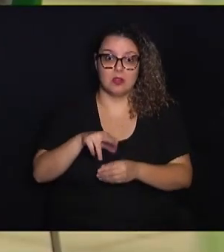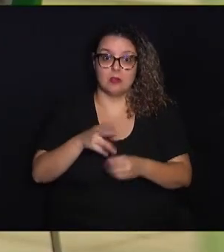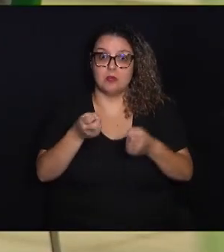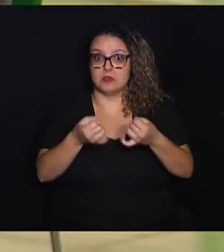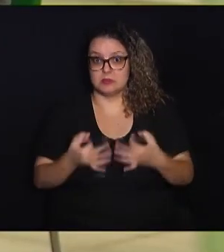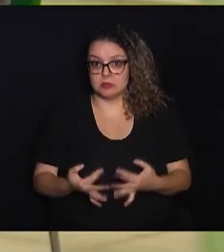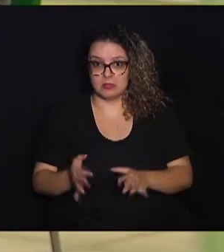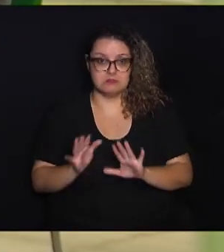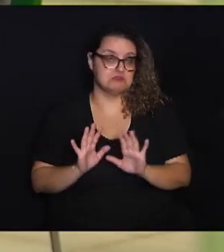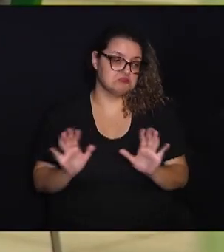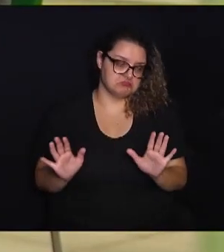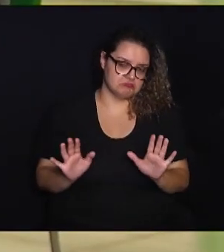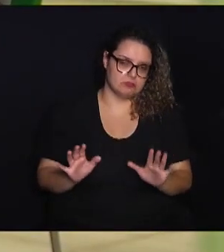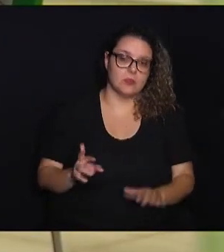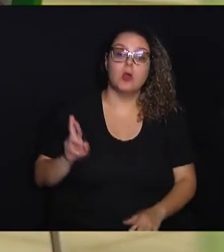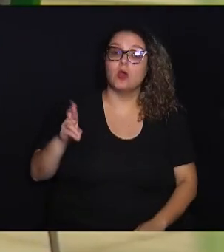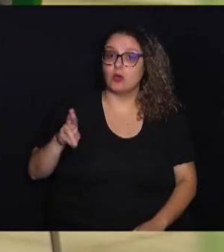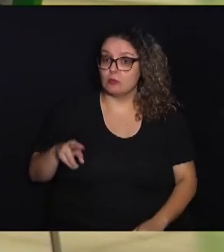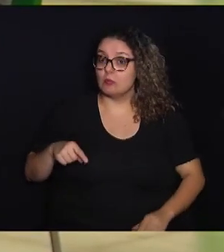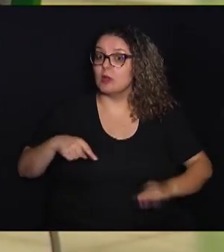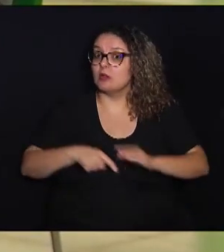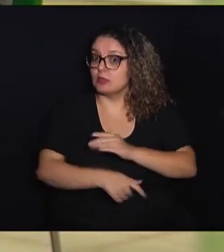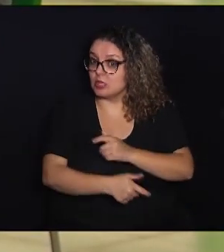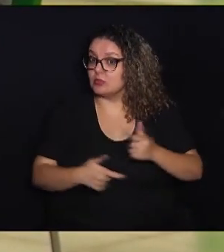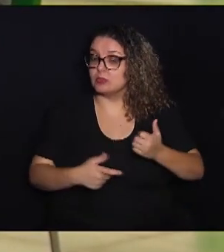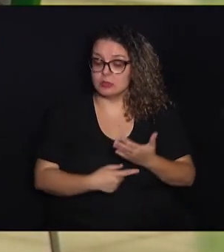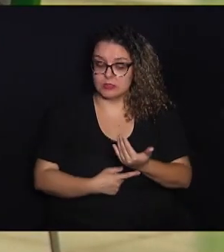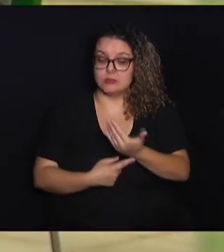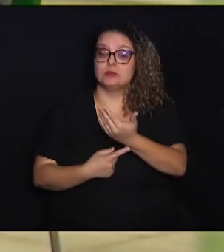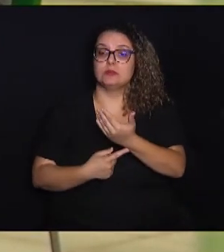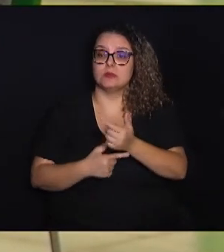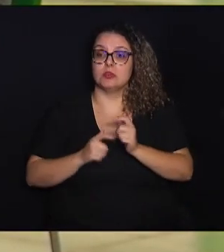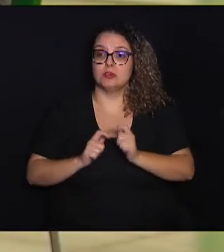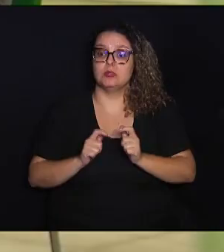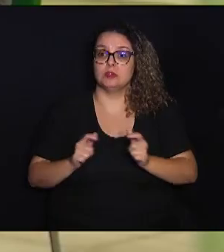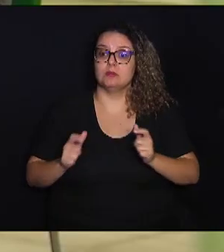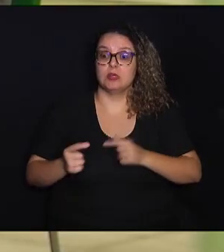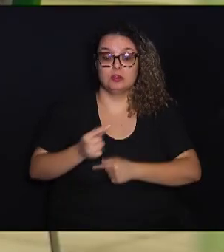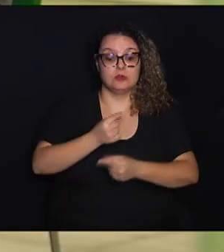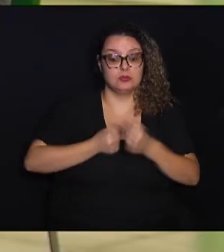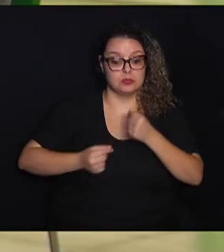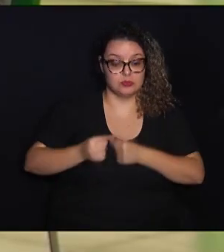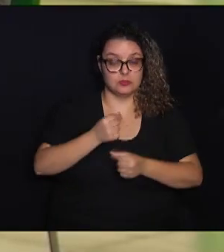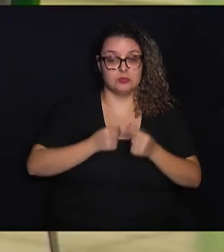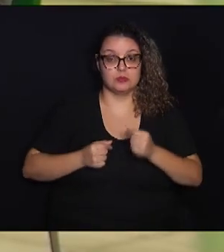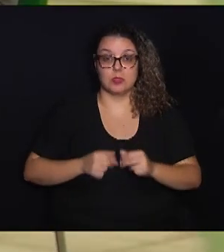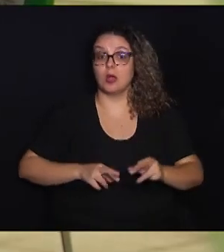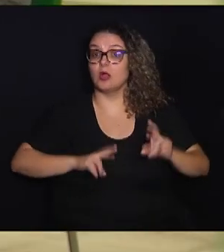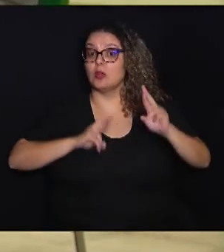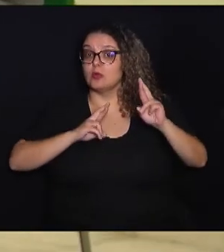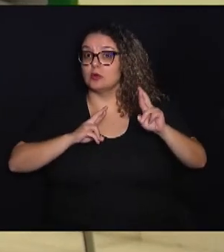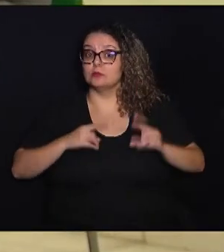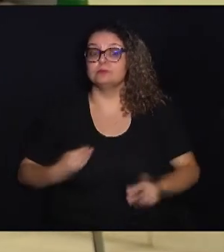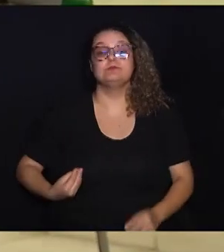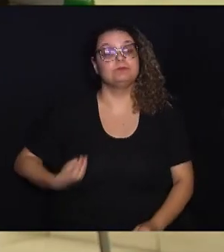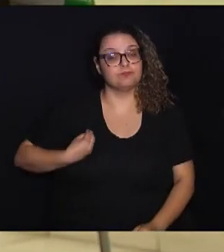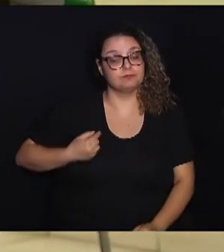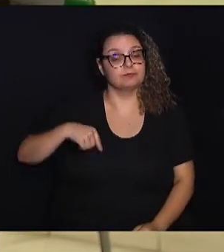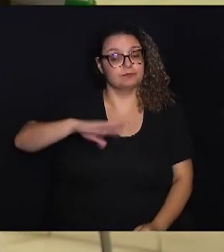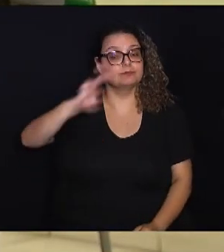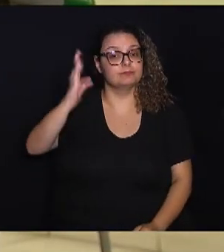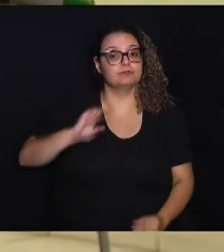justificar. Por conta do avanço da tecnologia e do crescimento econômico, a expectativa de vida no Brasil